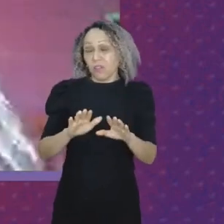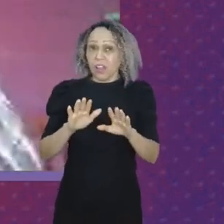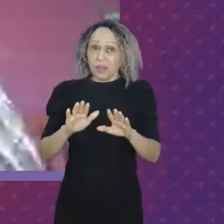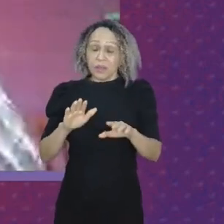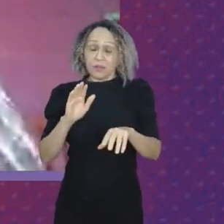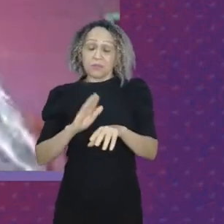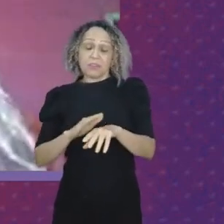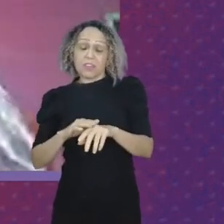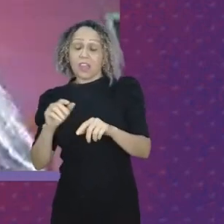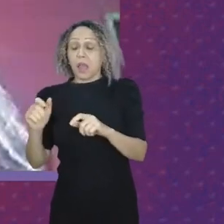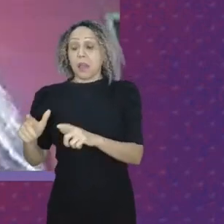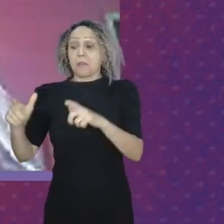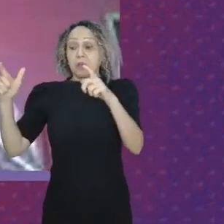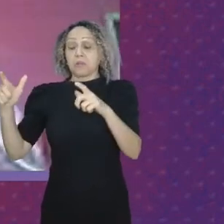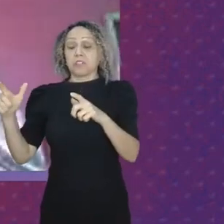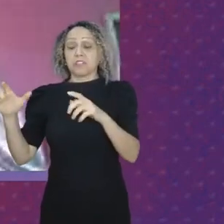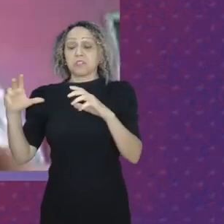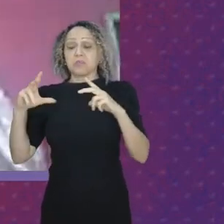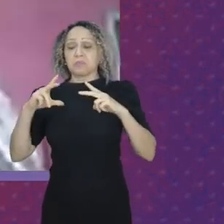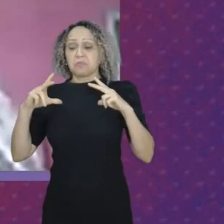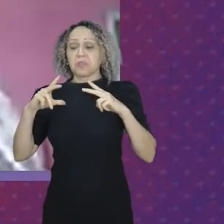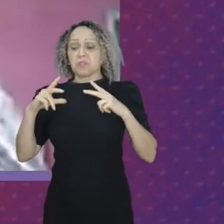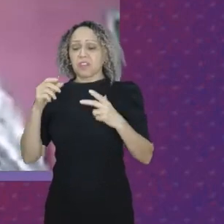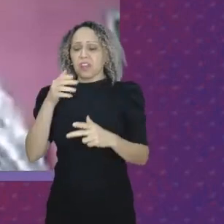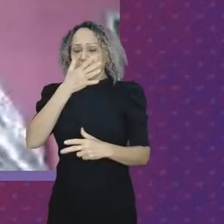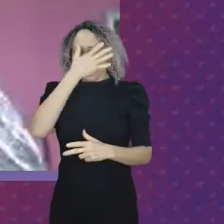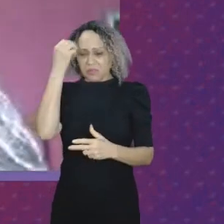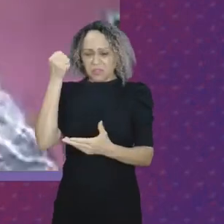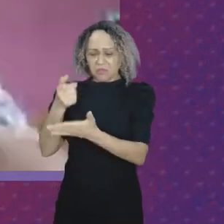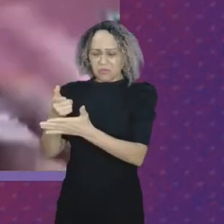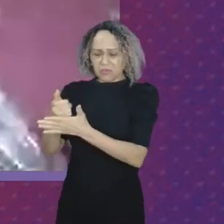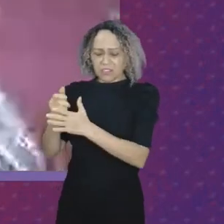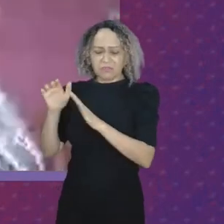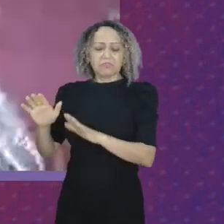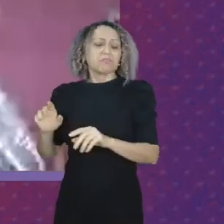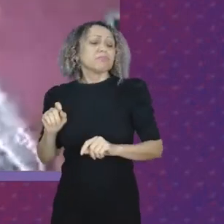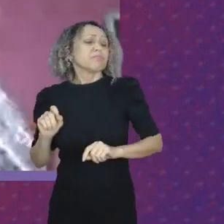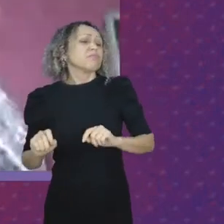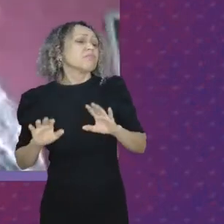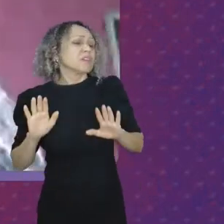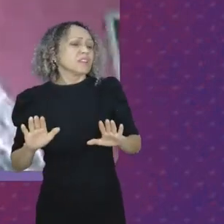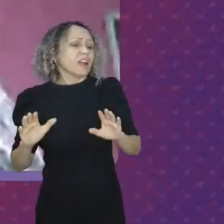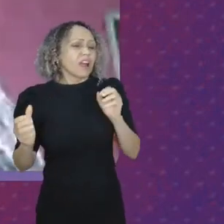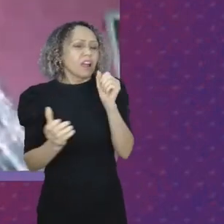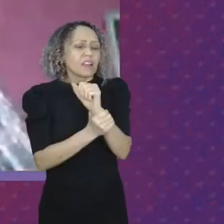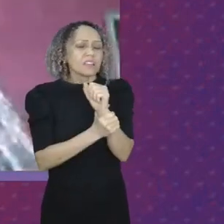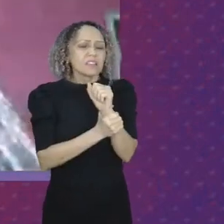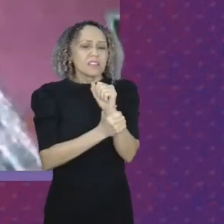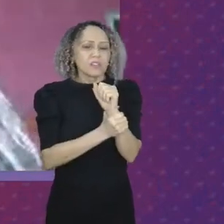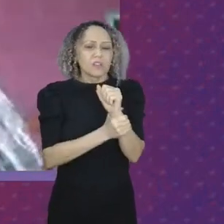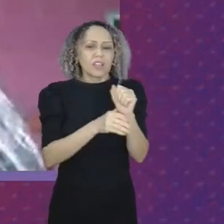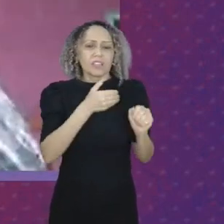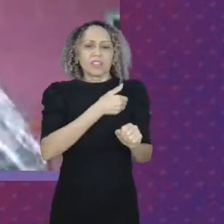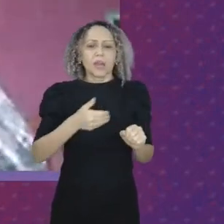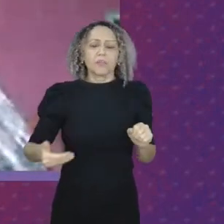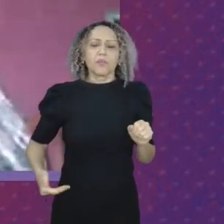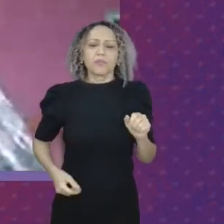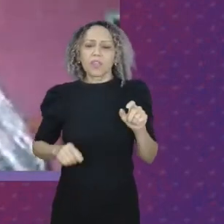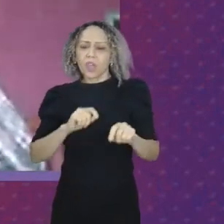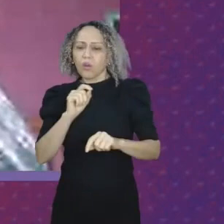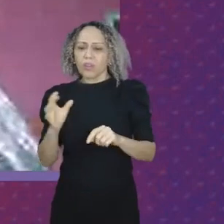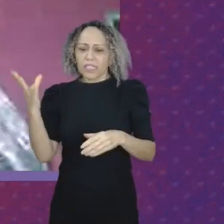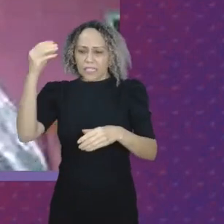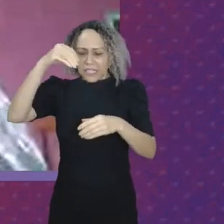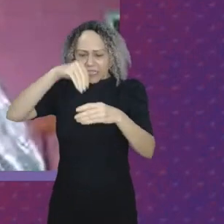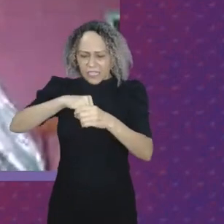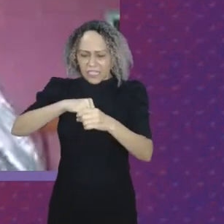ultraliberais defenderem que não, mas que a segurança pública é algo que está aí figurando nesse contexto do Estado mínimo. Então,